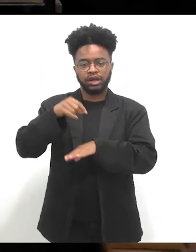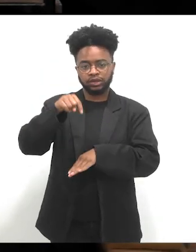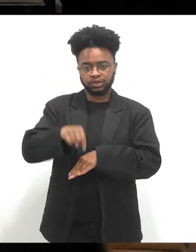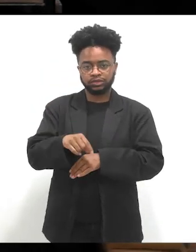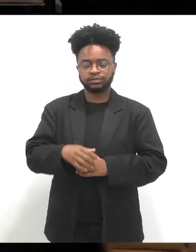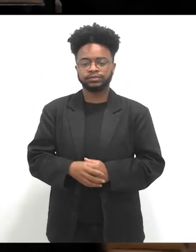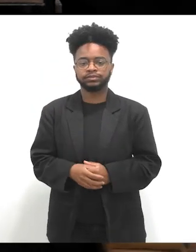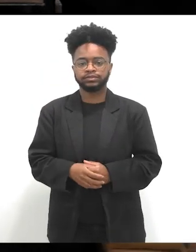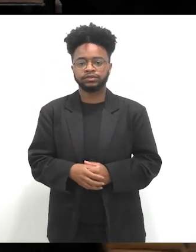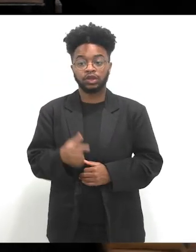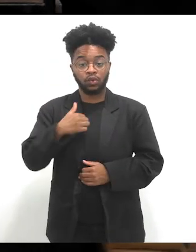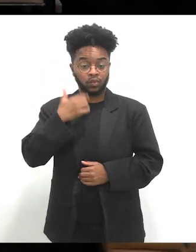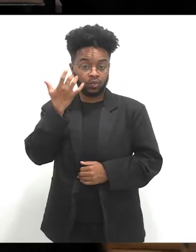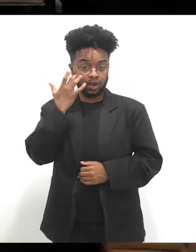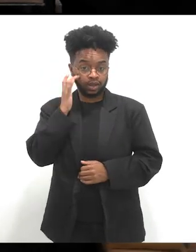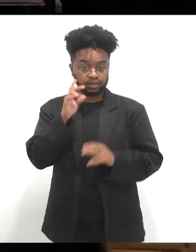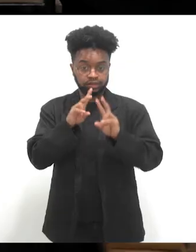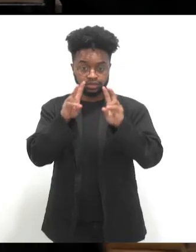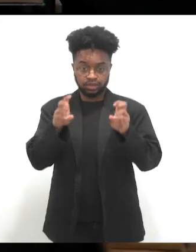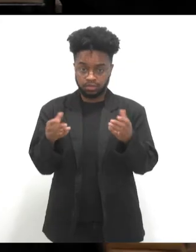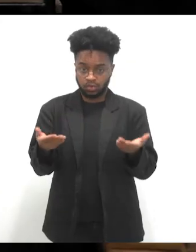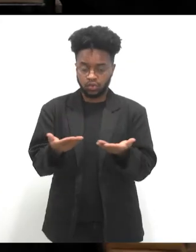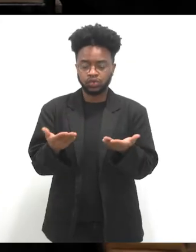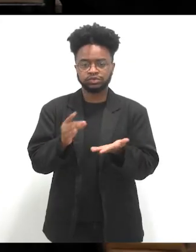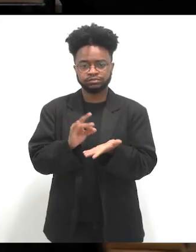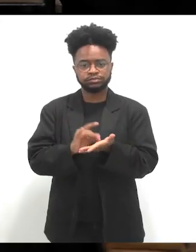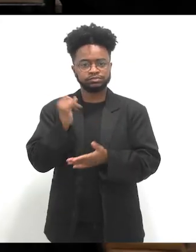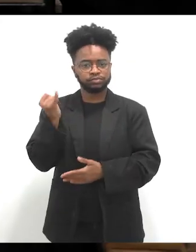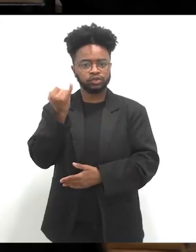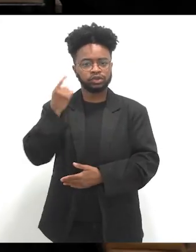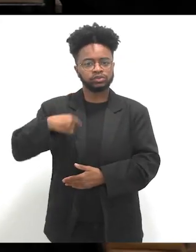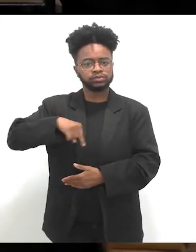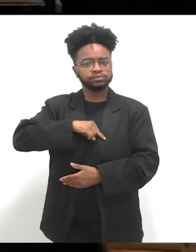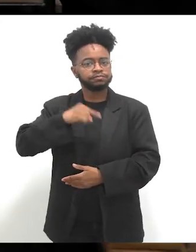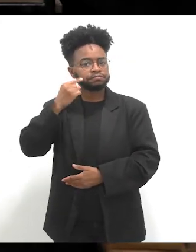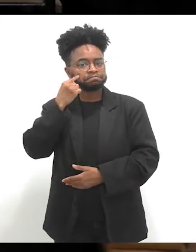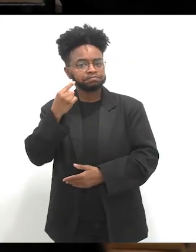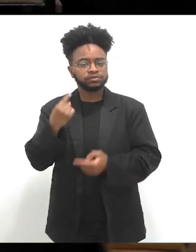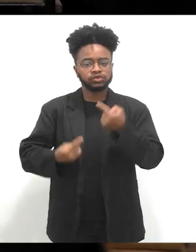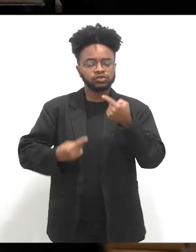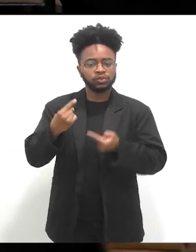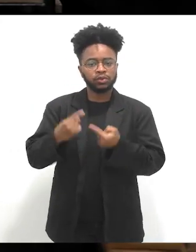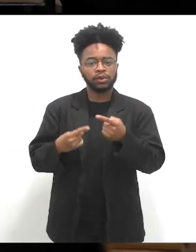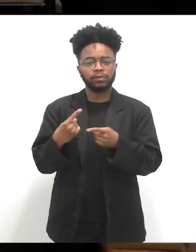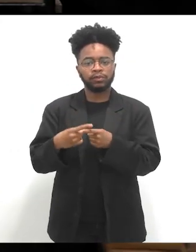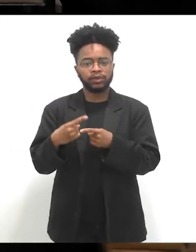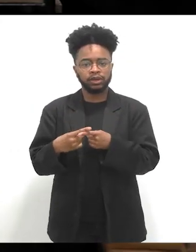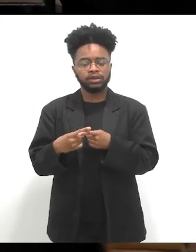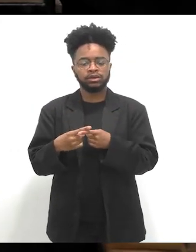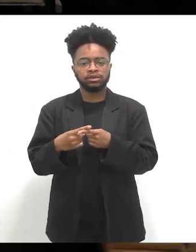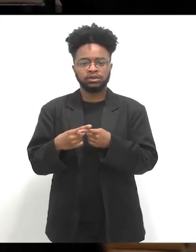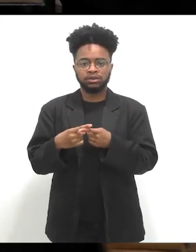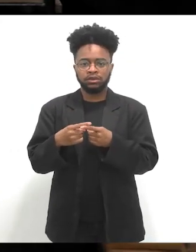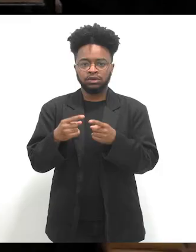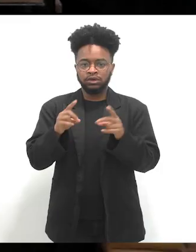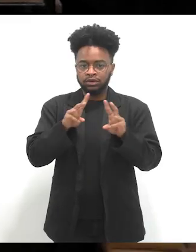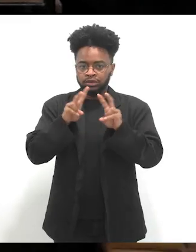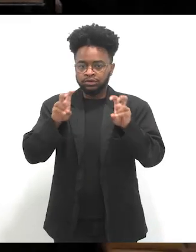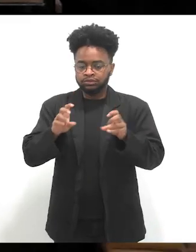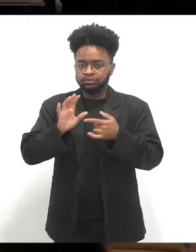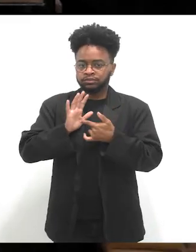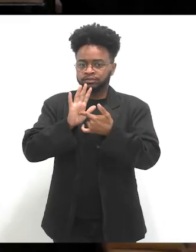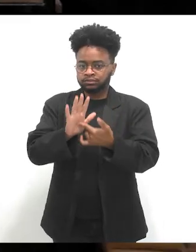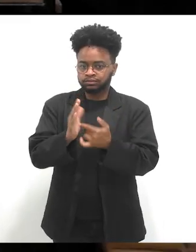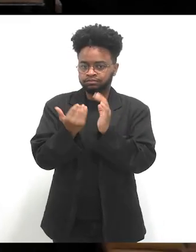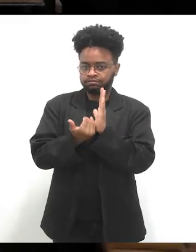aqui. Eu acho que esse tema hoje é muito importante a gente pensar, a gente debater, porque foi uma questão que